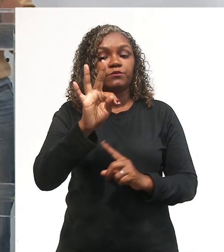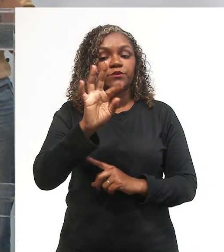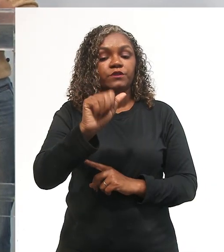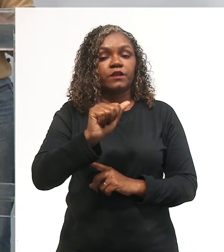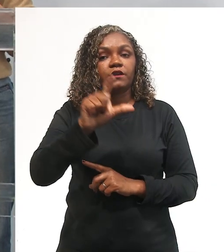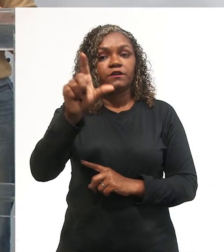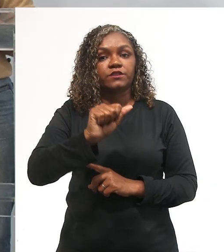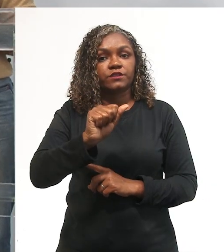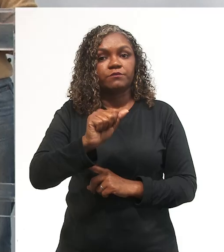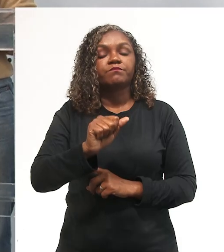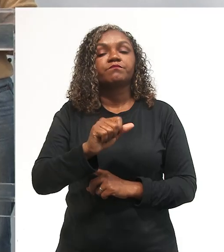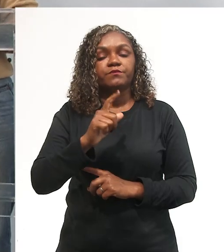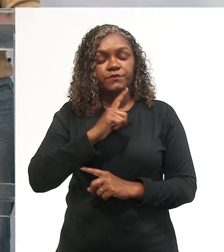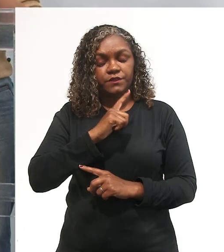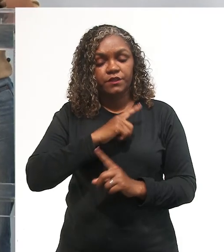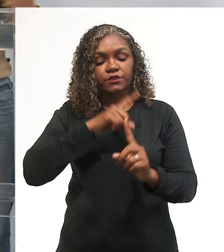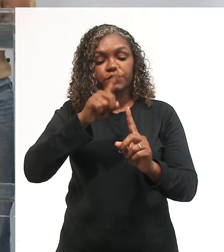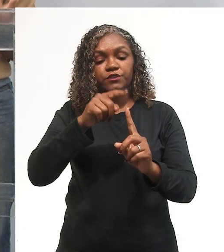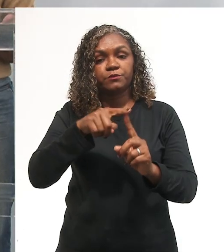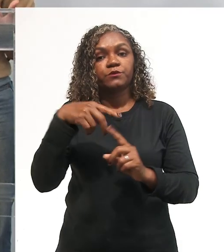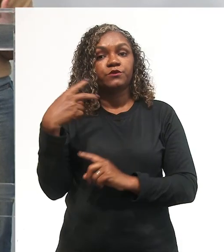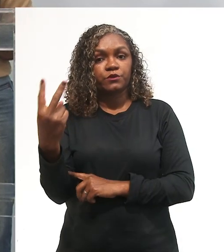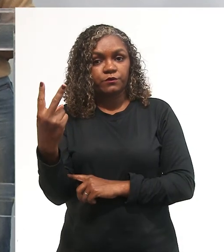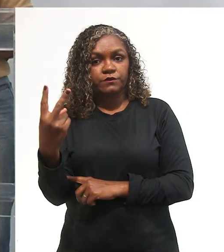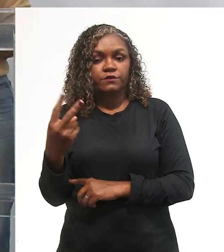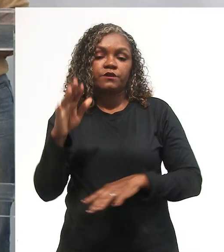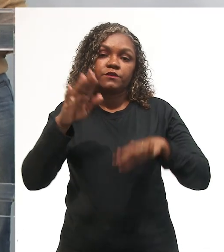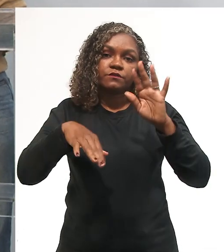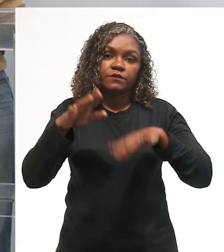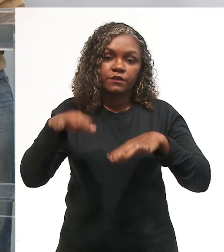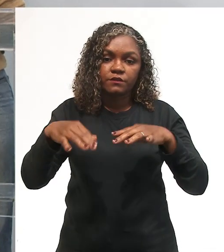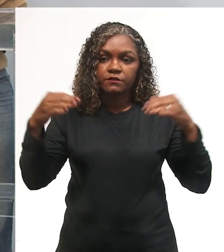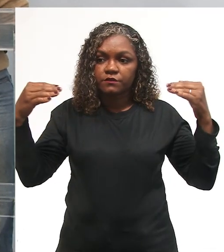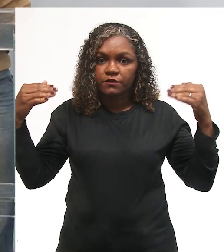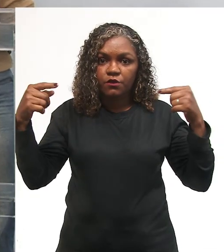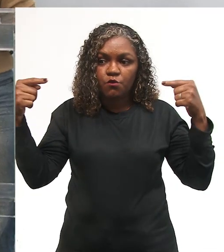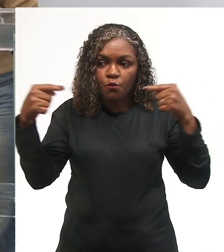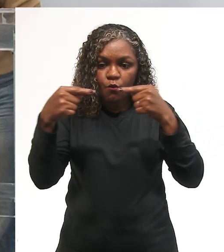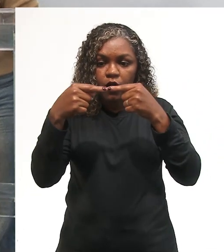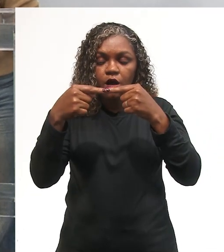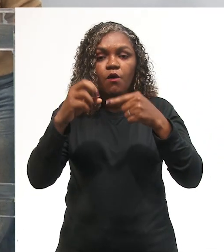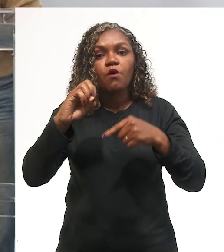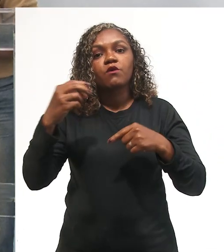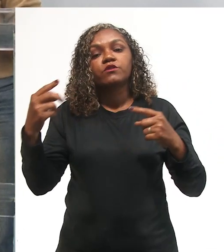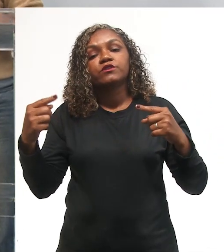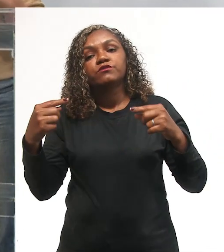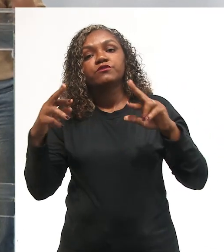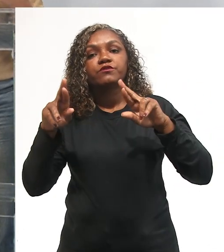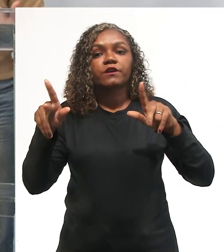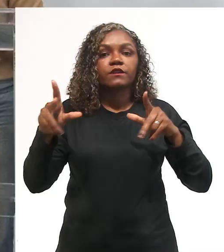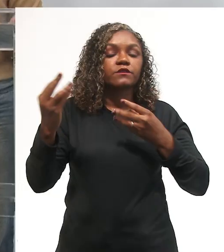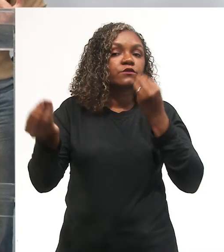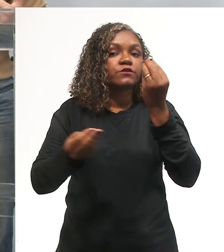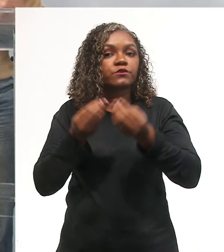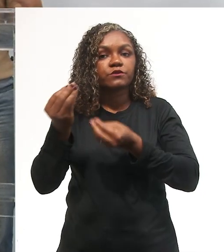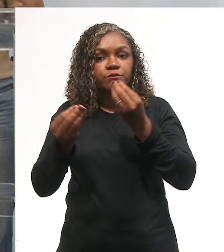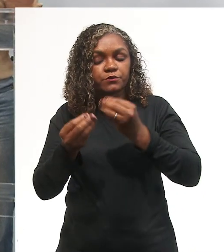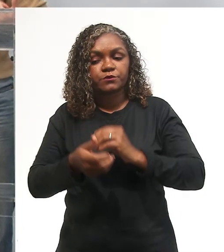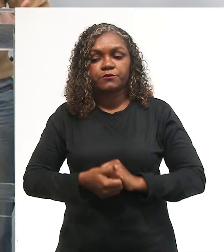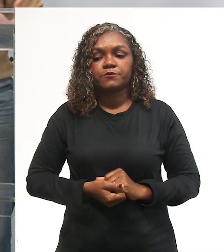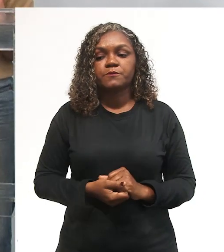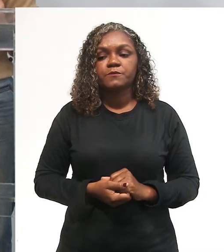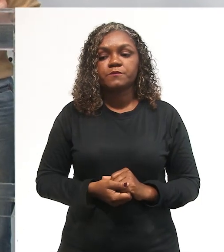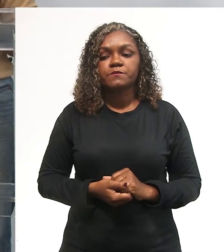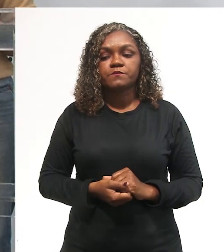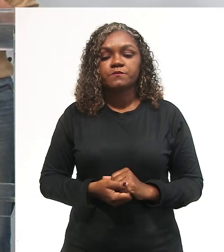De verificação de taxas, se são taxas proporcionais ou se são taxas equivalentes, né? Então, quando a gente está lidando com taxas